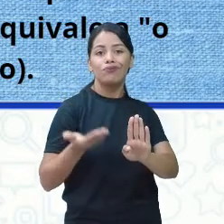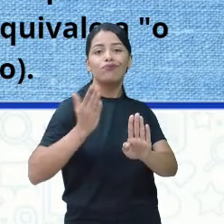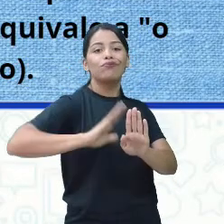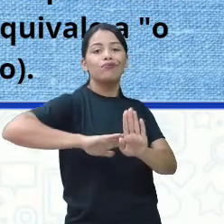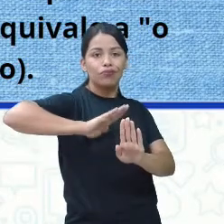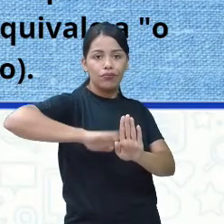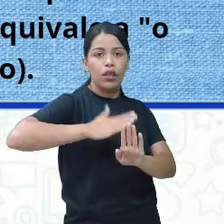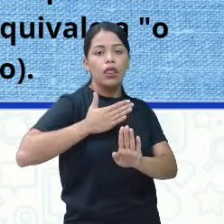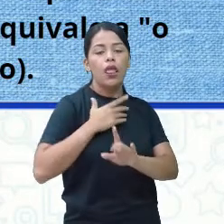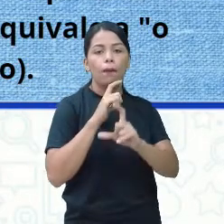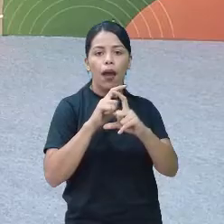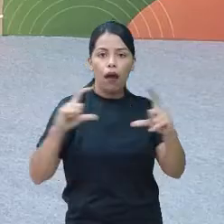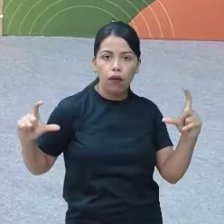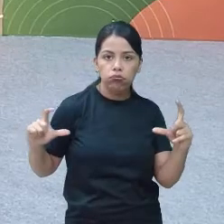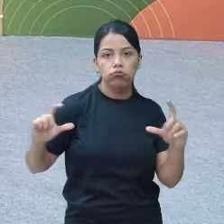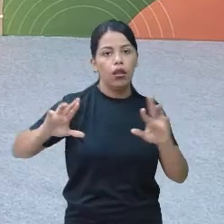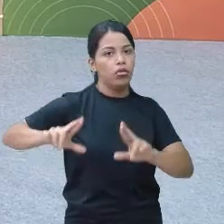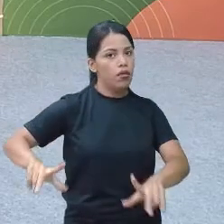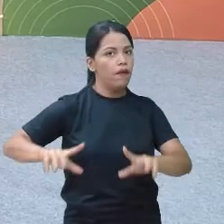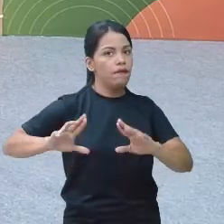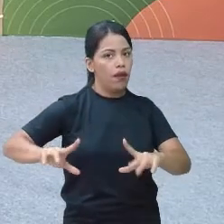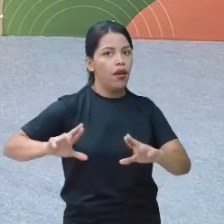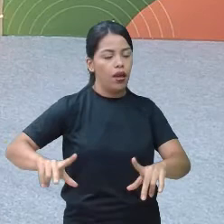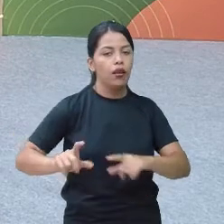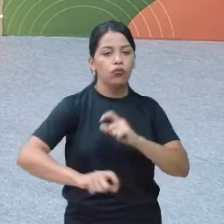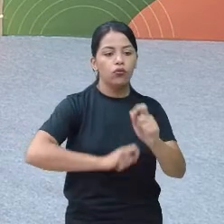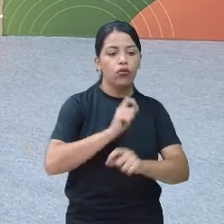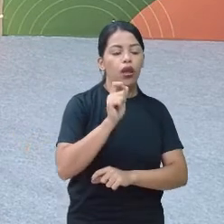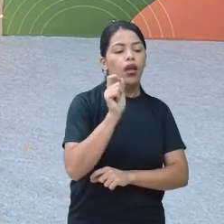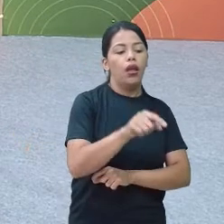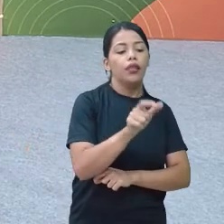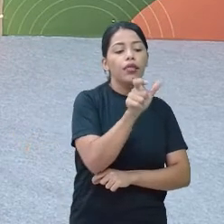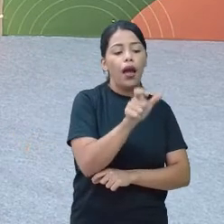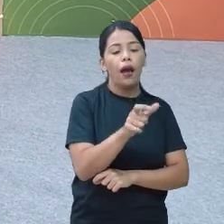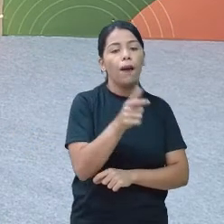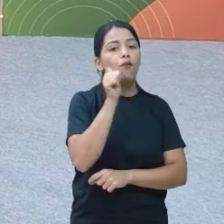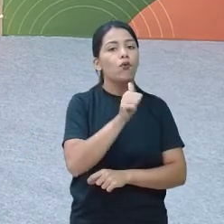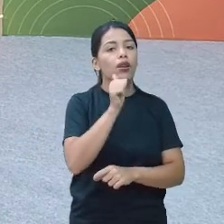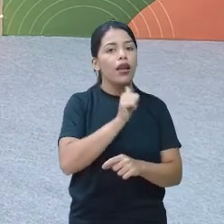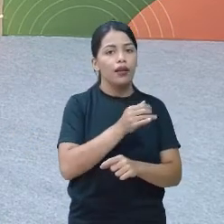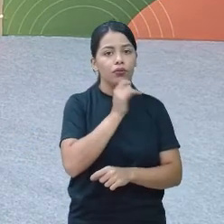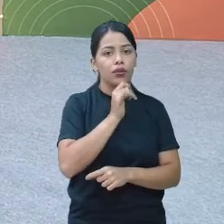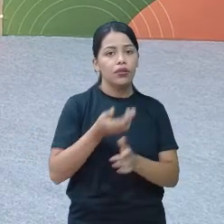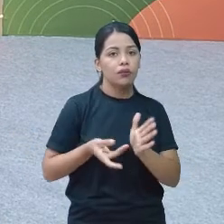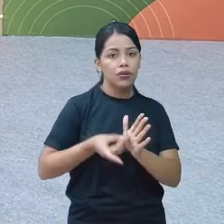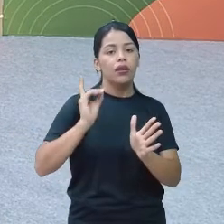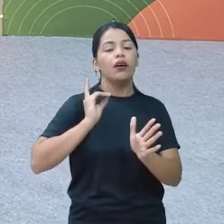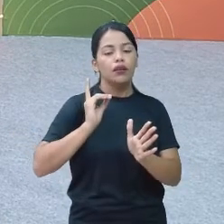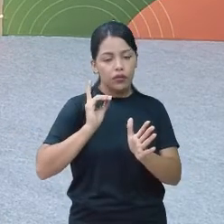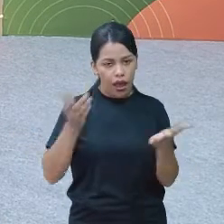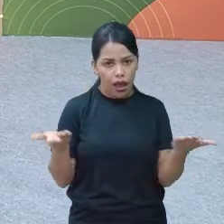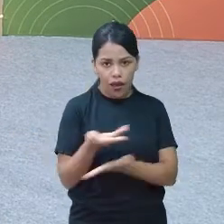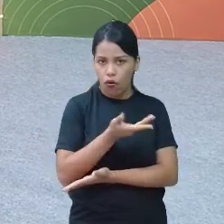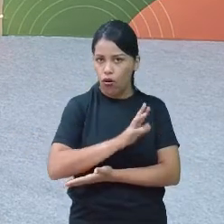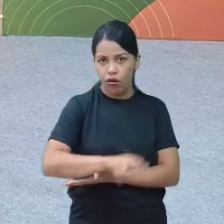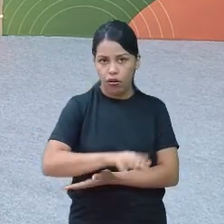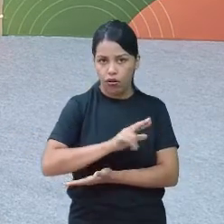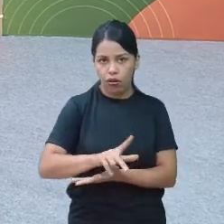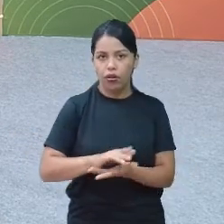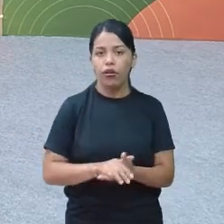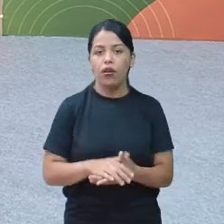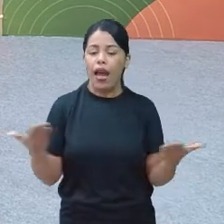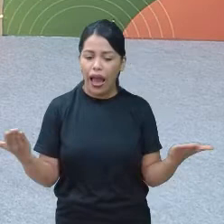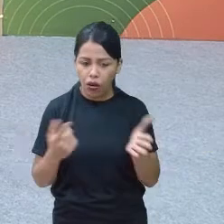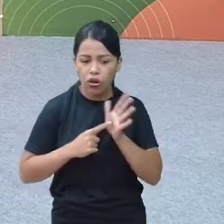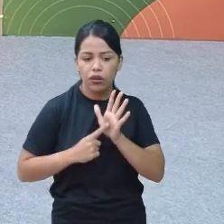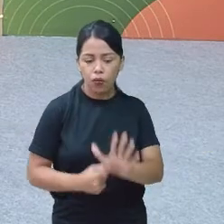minha oração. Diferente da mulher que estava explícita no exemplo anterior, esse aqui não está. Então,